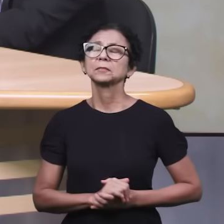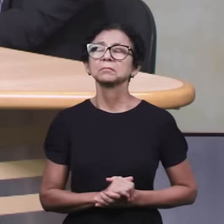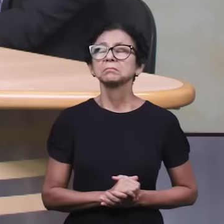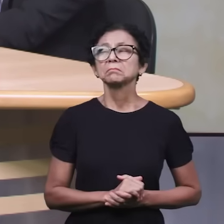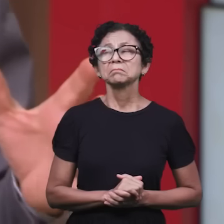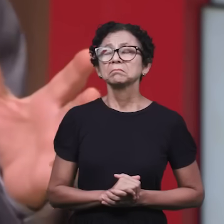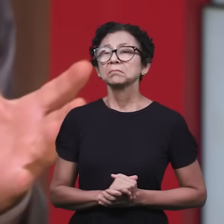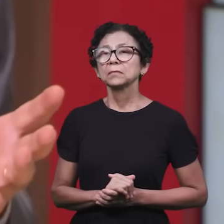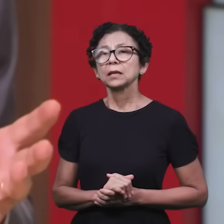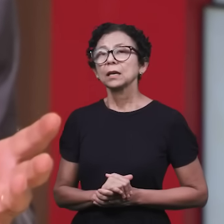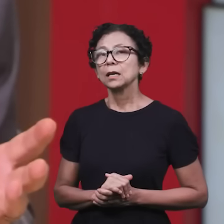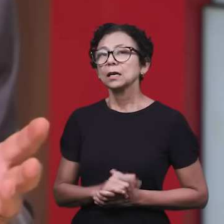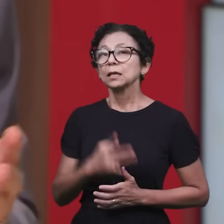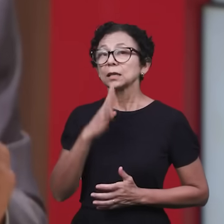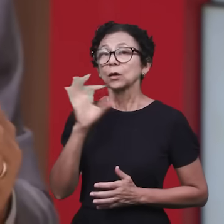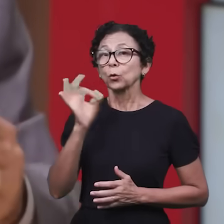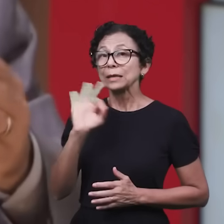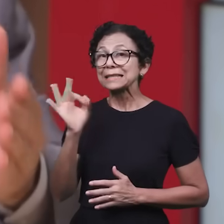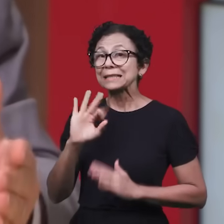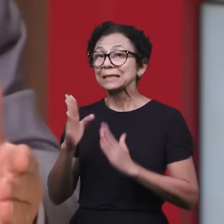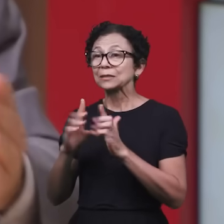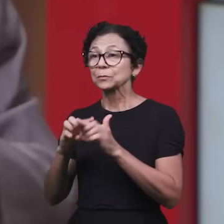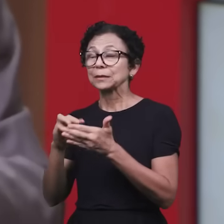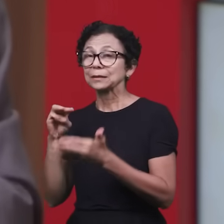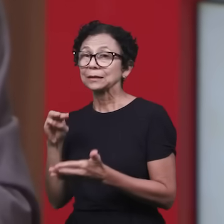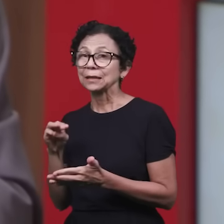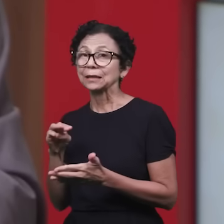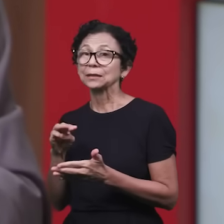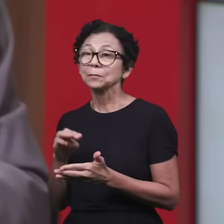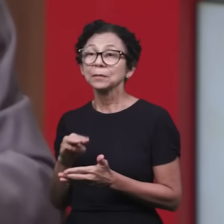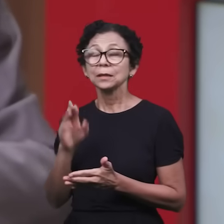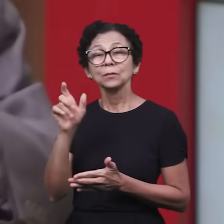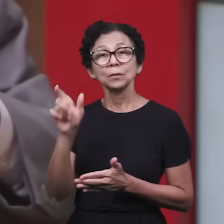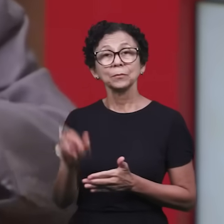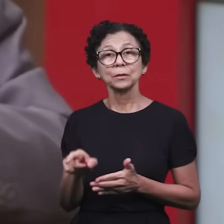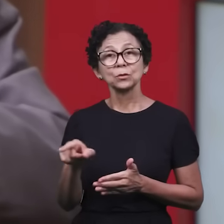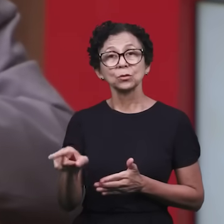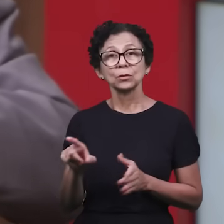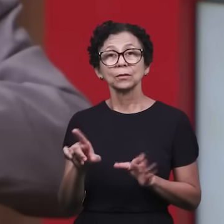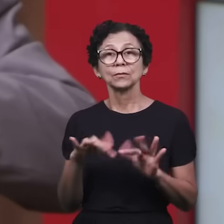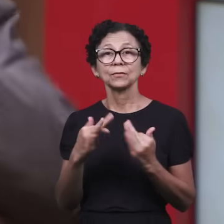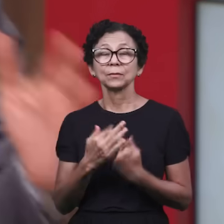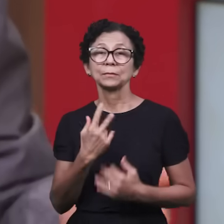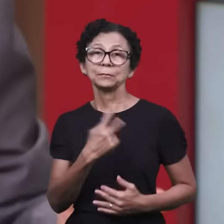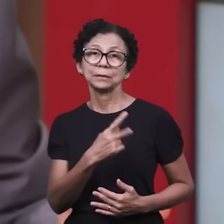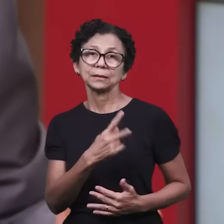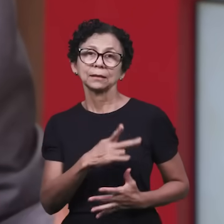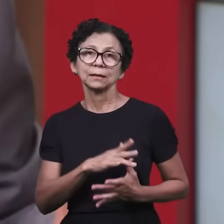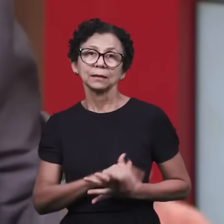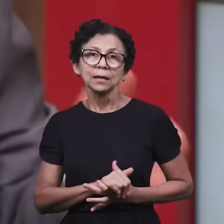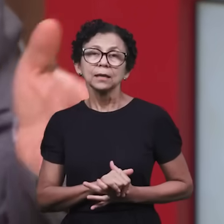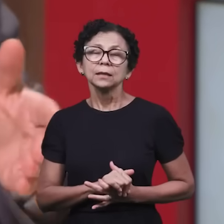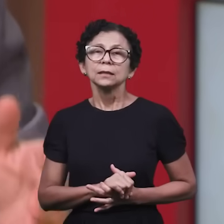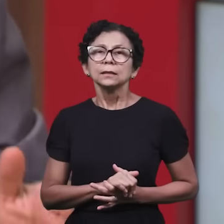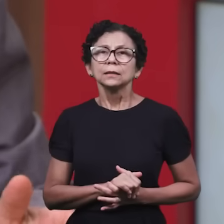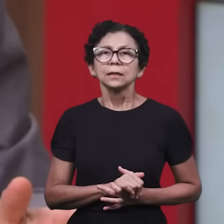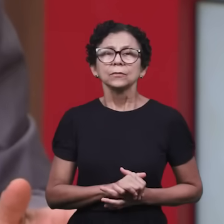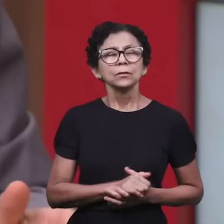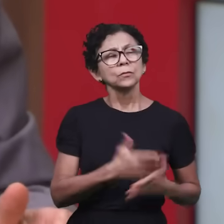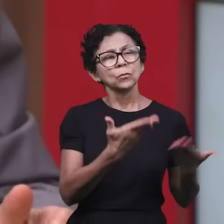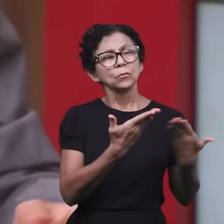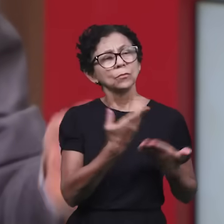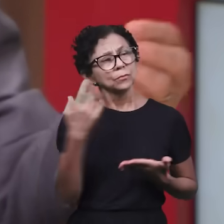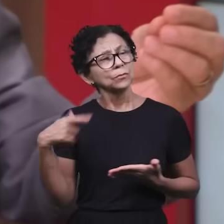maravilhosa. Porque foi os familiares, eu sempre oriento o seguinte, que é um momento importante para você. Às vezes um familiar seu que nunca vai na igreja, aquele dia ele